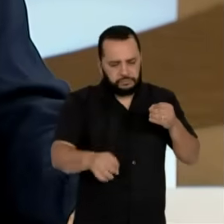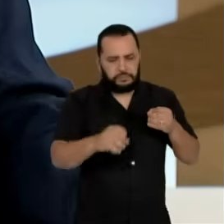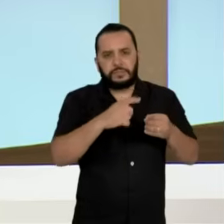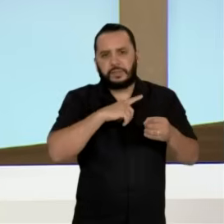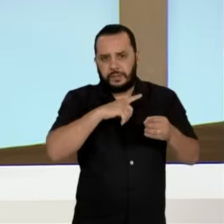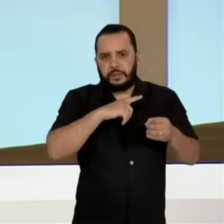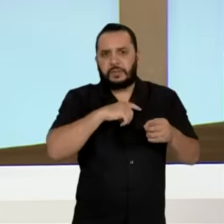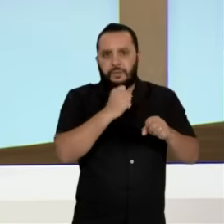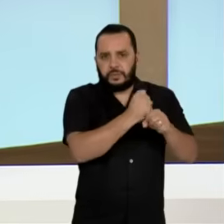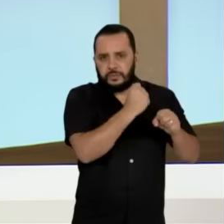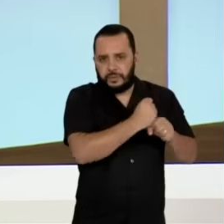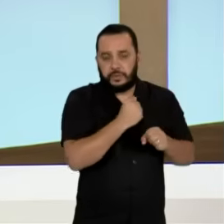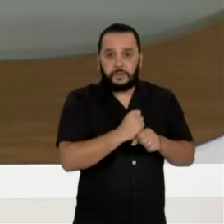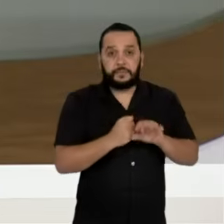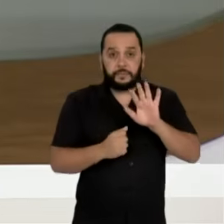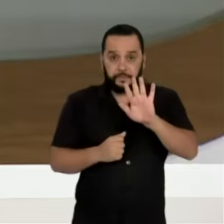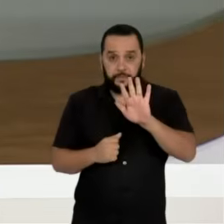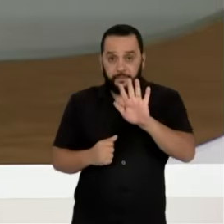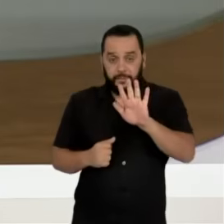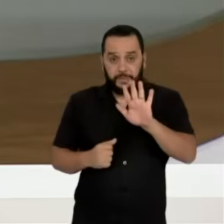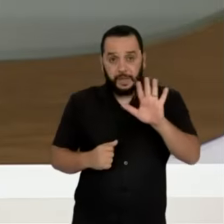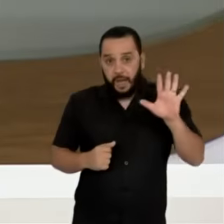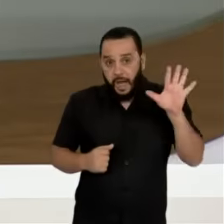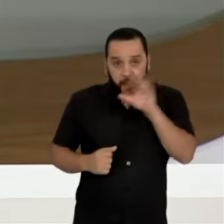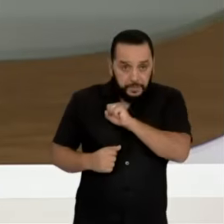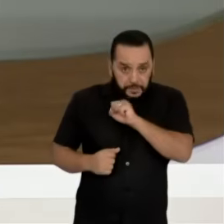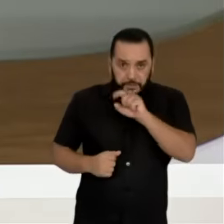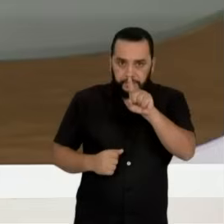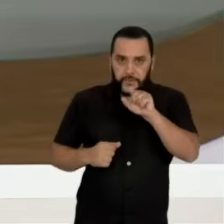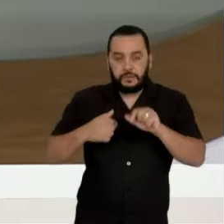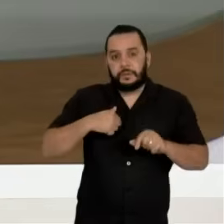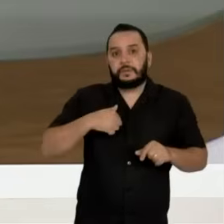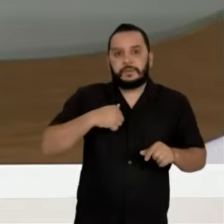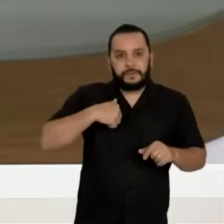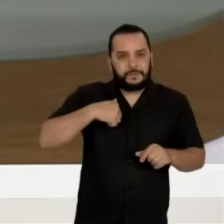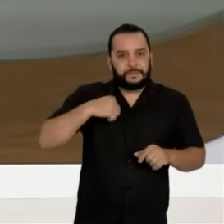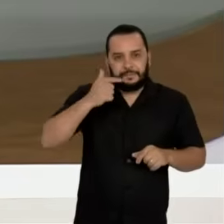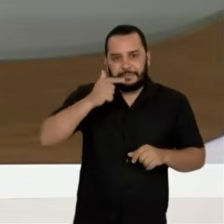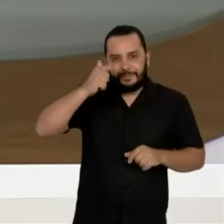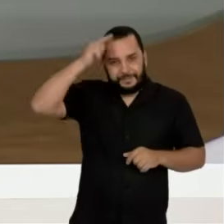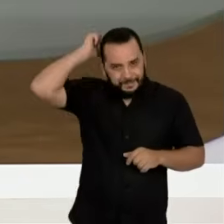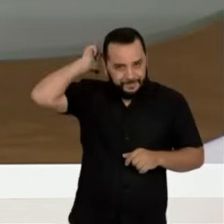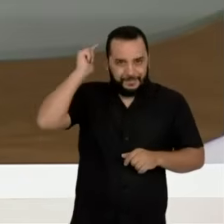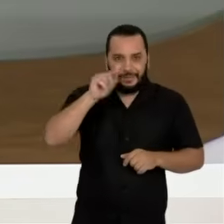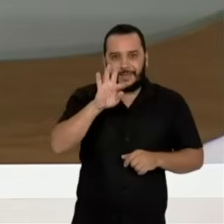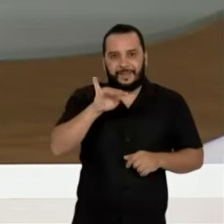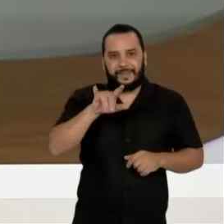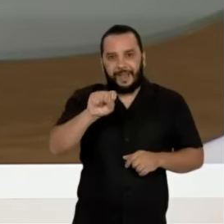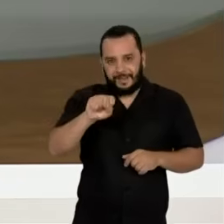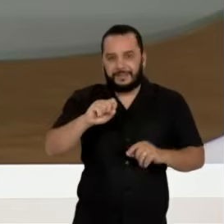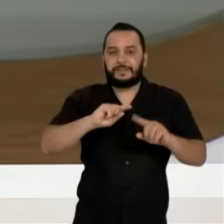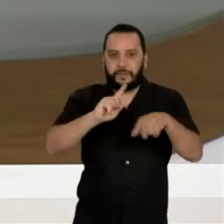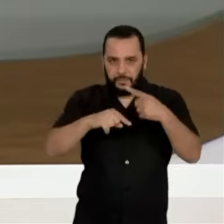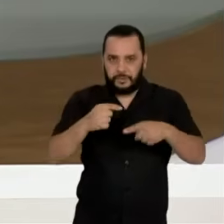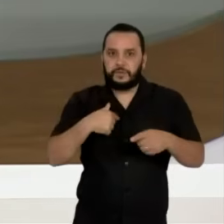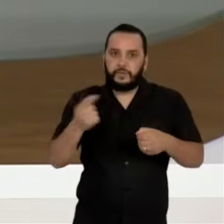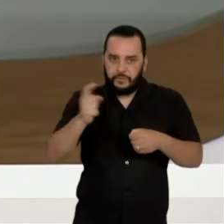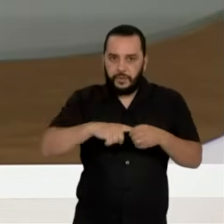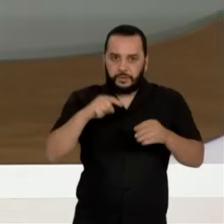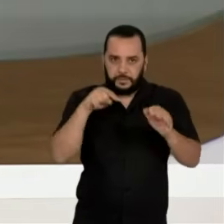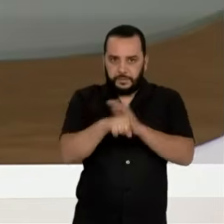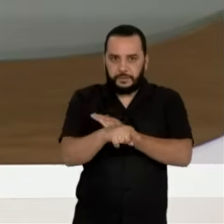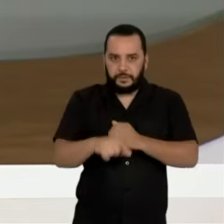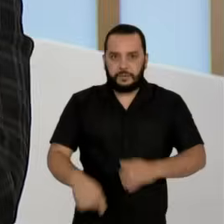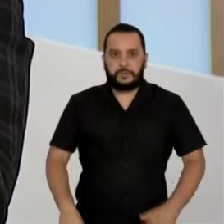é que é o trabalho. Deixa a Letícia eu passar a palavra para o Marcelo Tassi, senão eu não consigo fazer a roda terminar de girar nesse bloco, depois a gente volta com